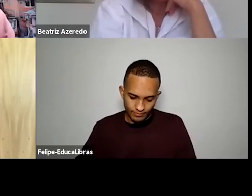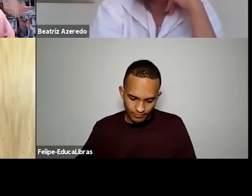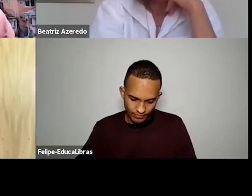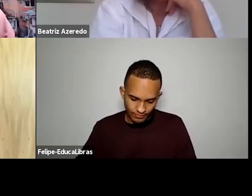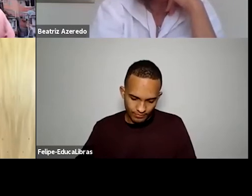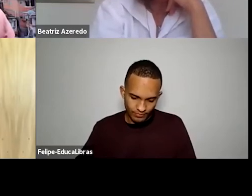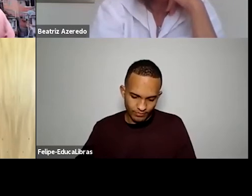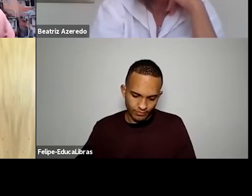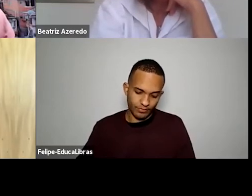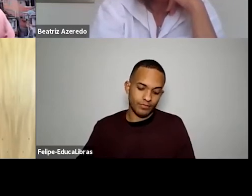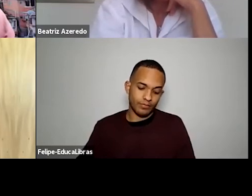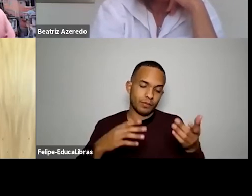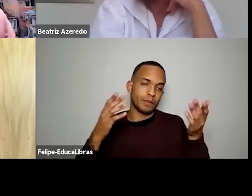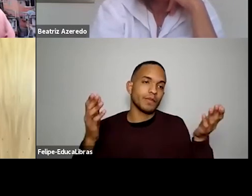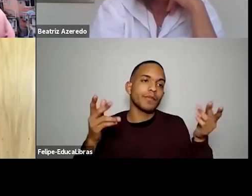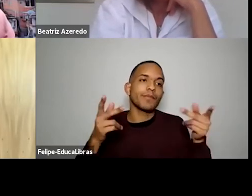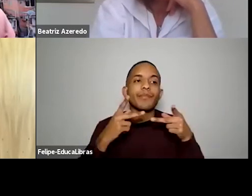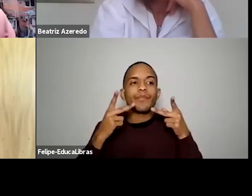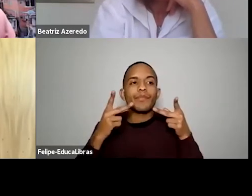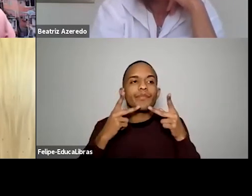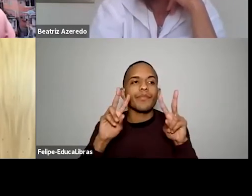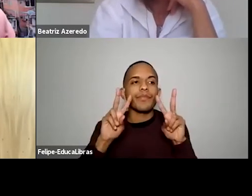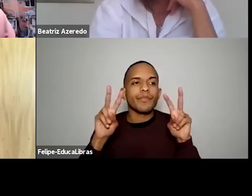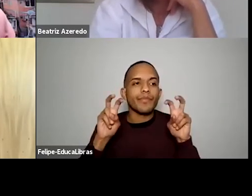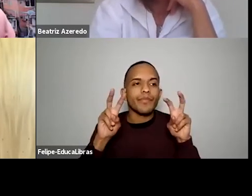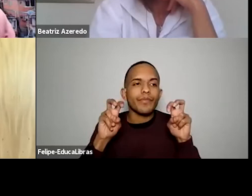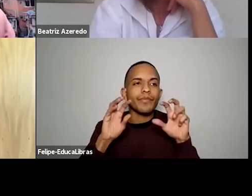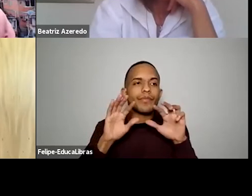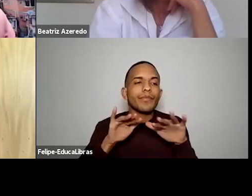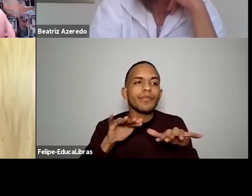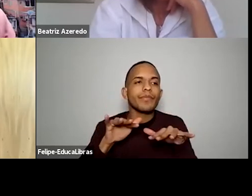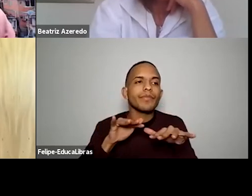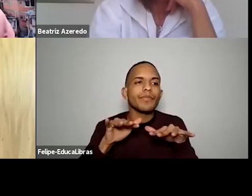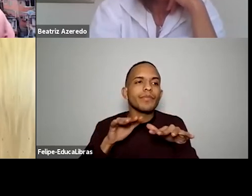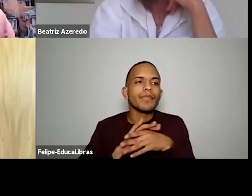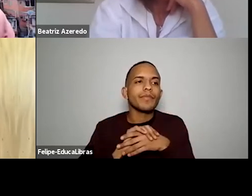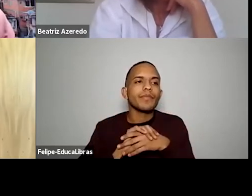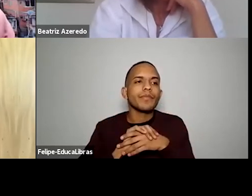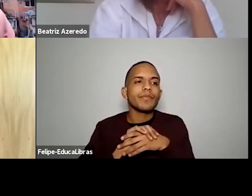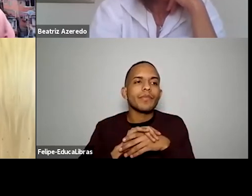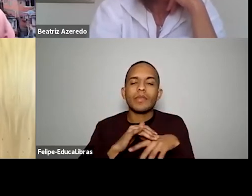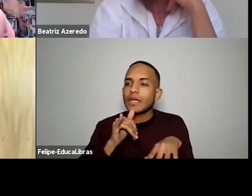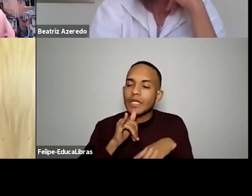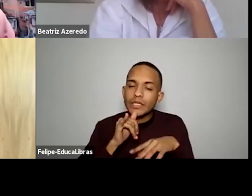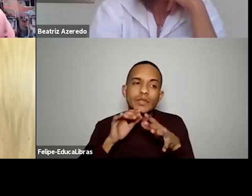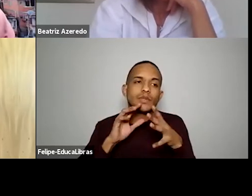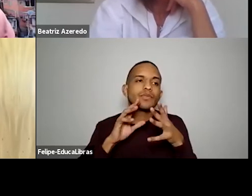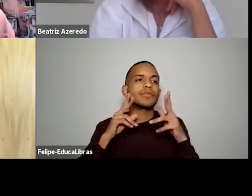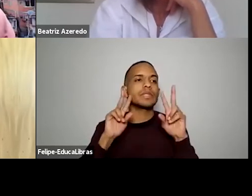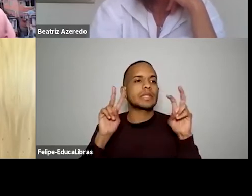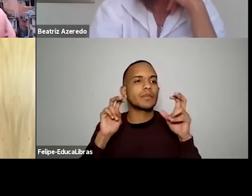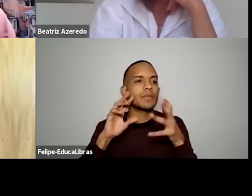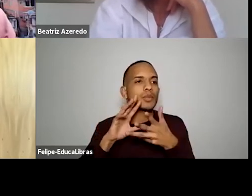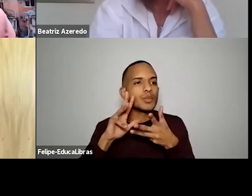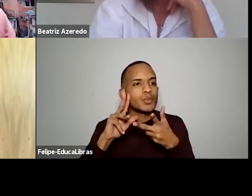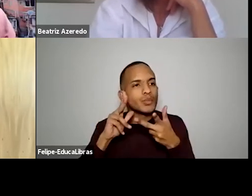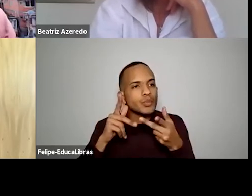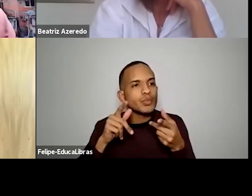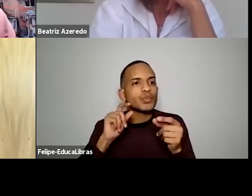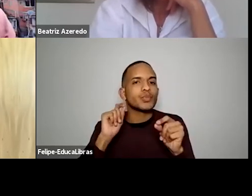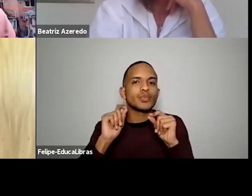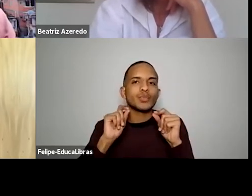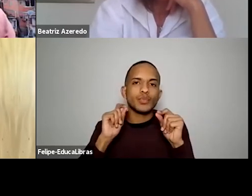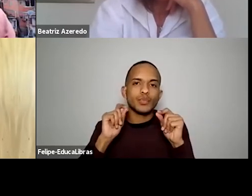Quando a gente fala, até a gente do movimento, quando a gente fala para o mundo sobre o que sobre